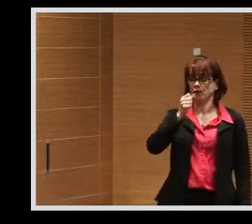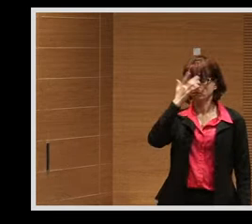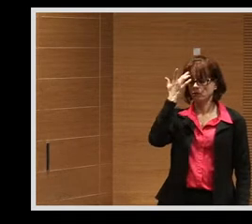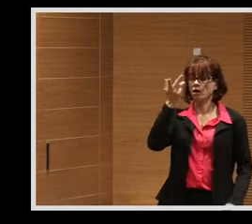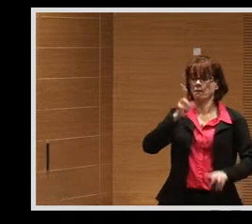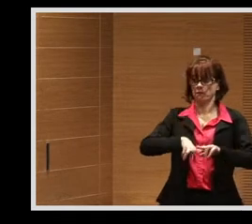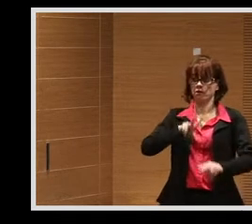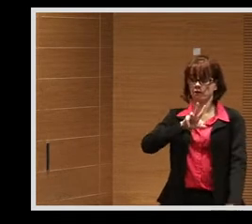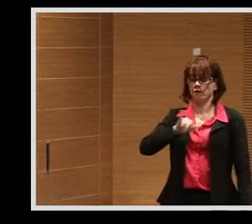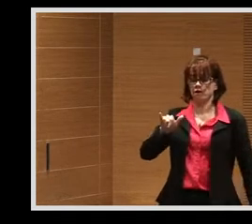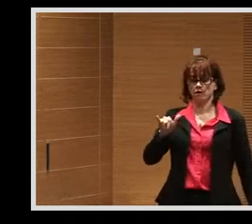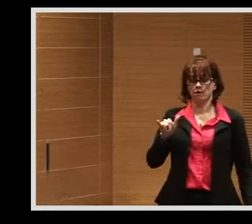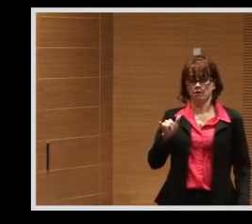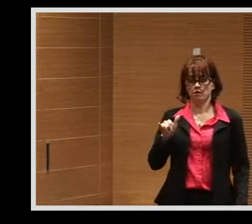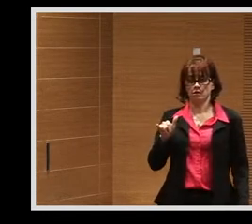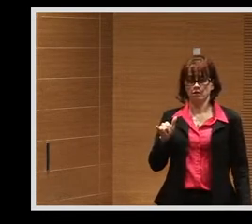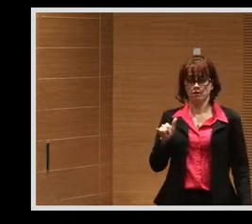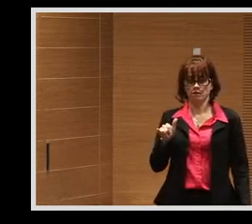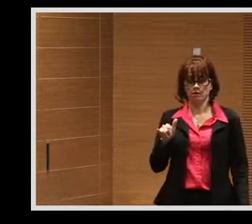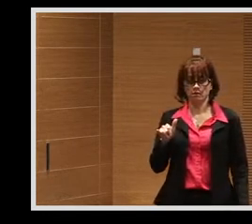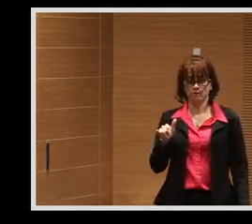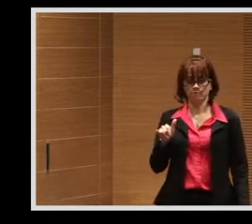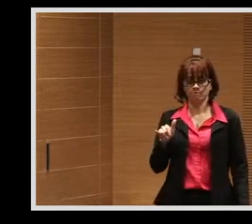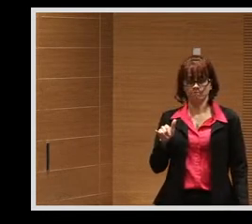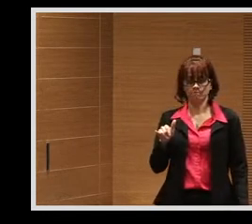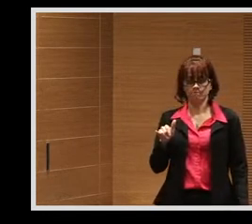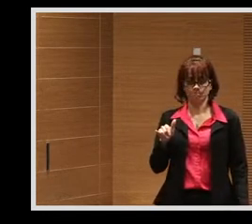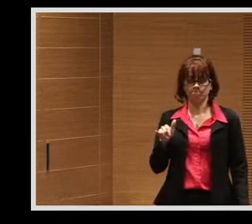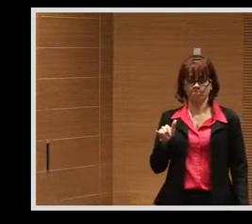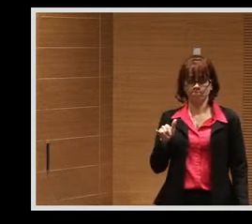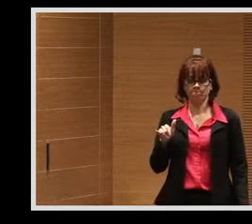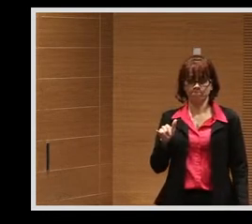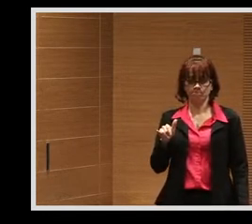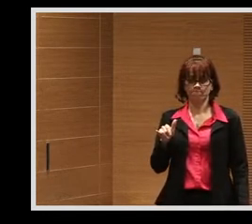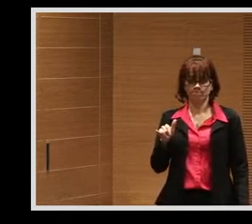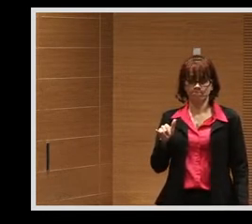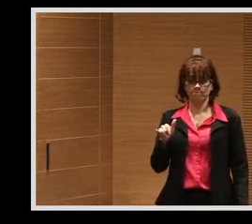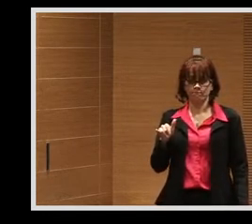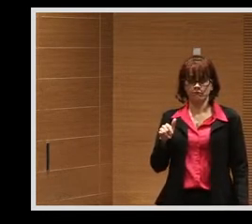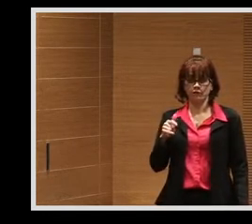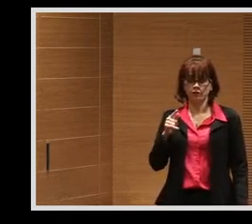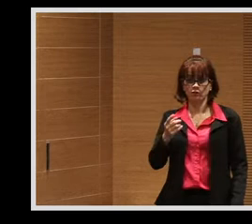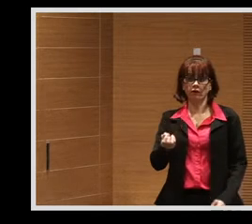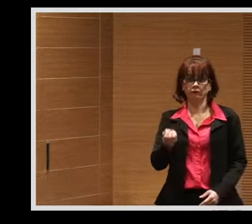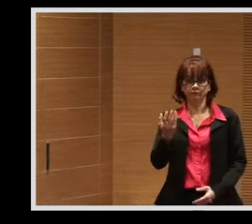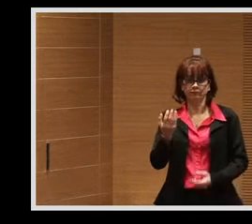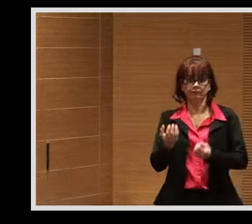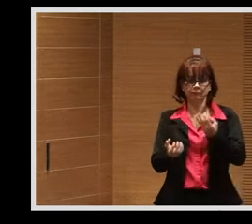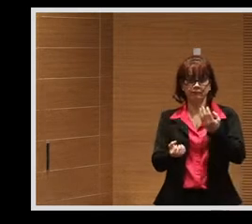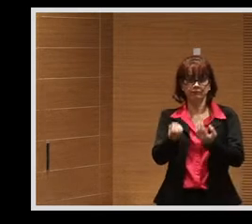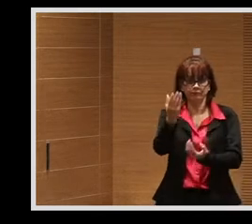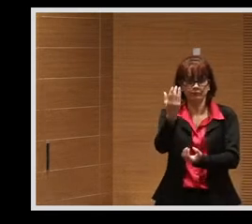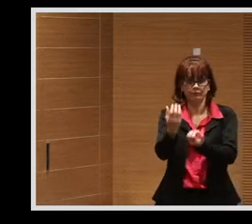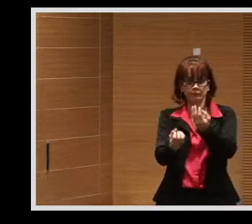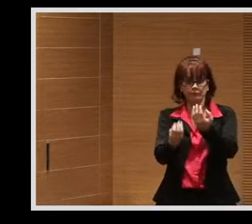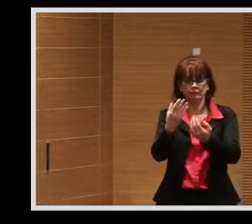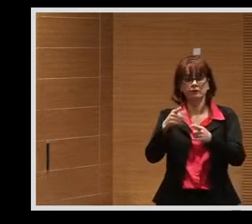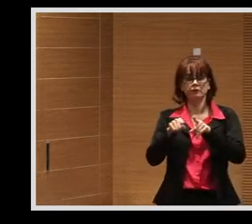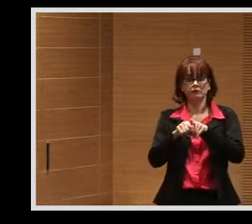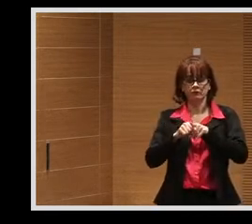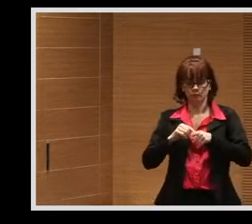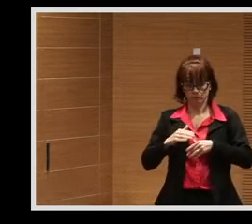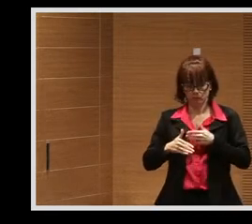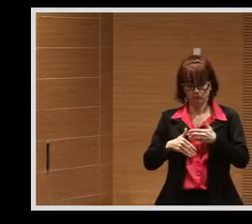os dois. E não foi o mesmo perito. Então, o quanto que isso foi aparecendo também. E todo o processo de